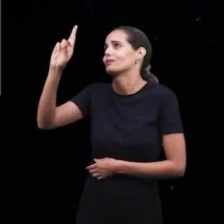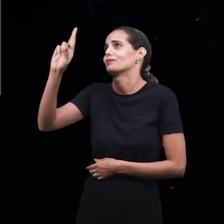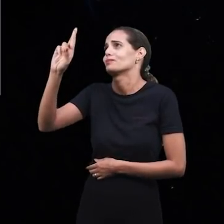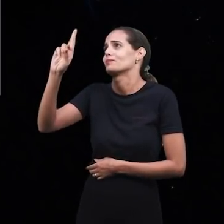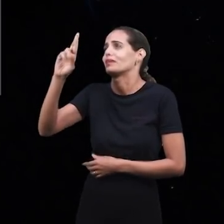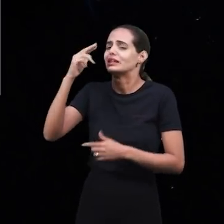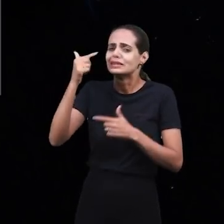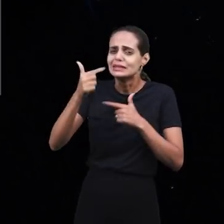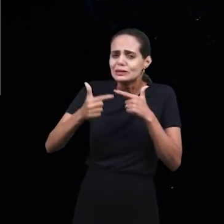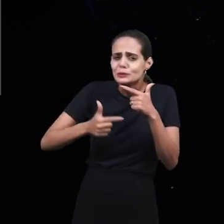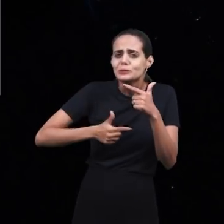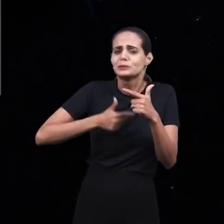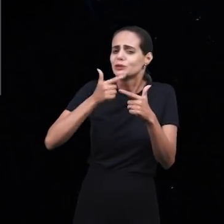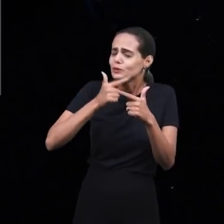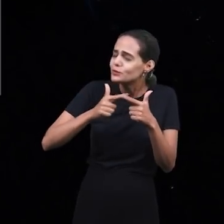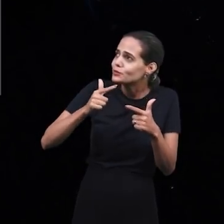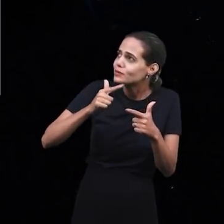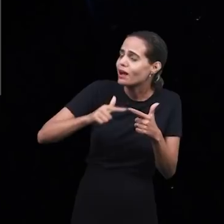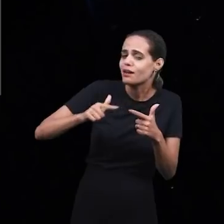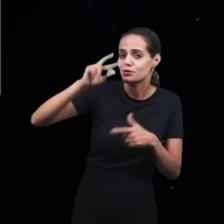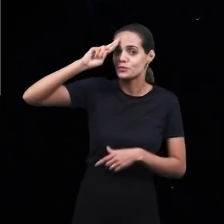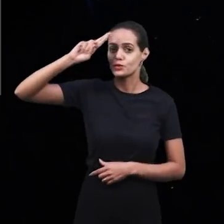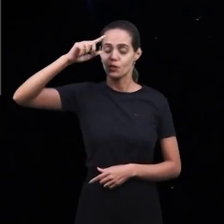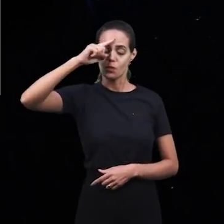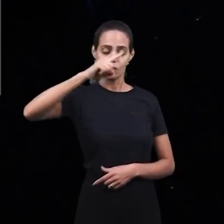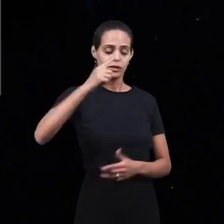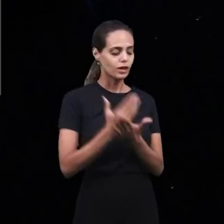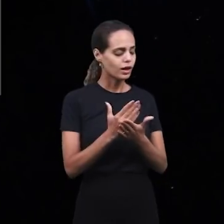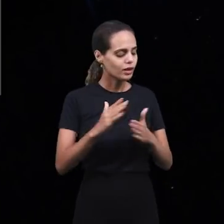ondas atendem ao meu andar.